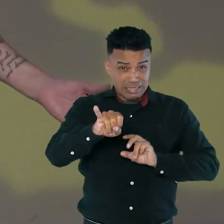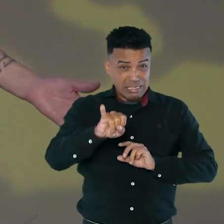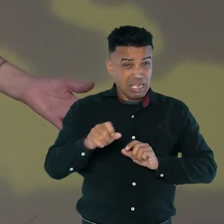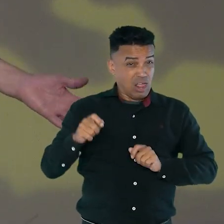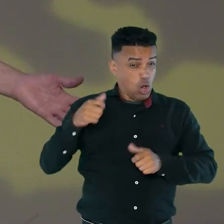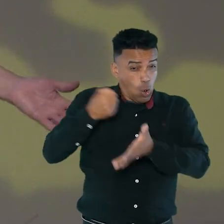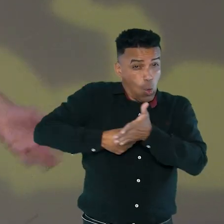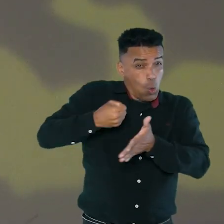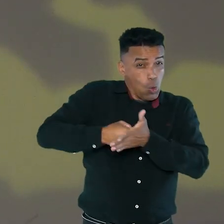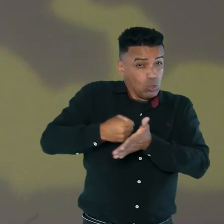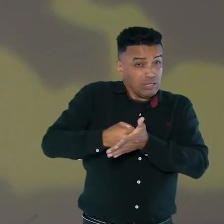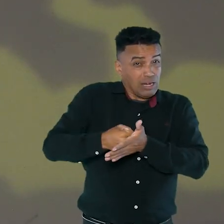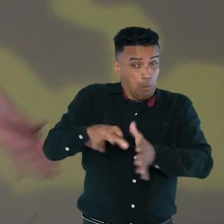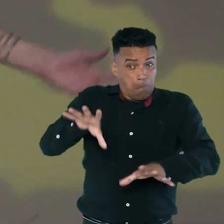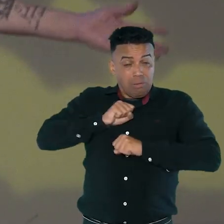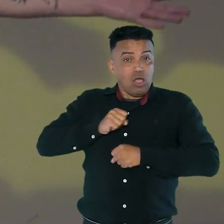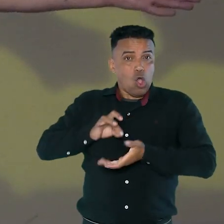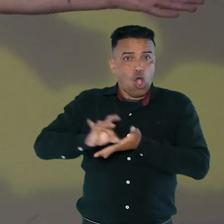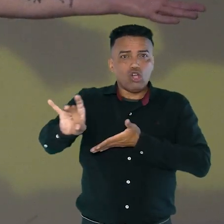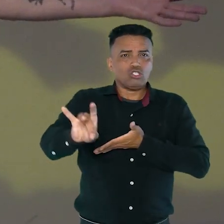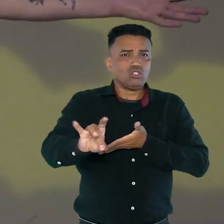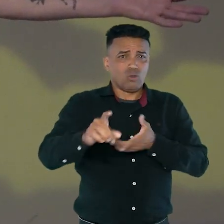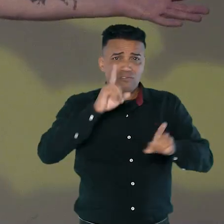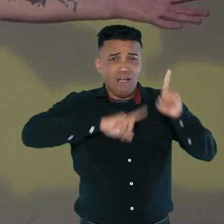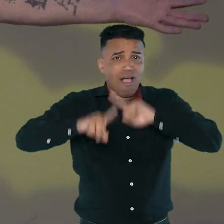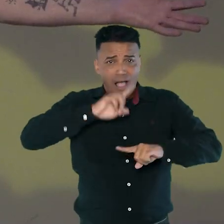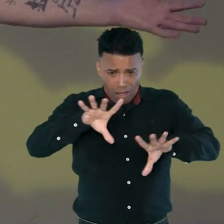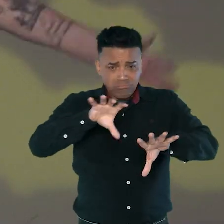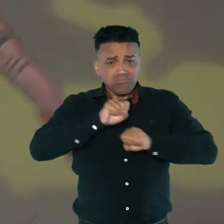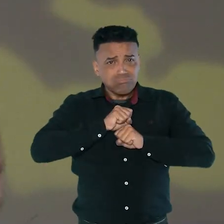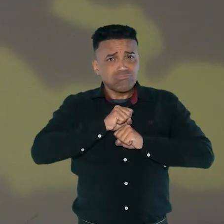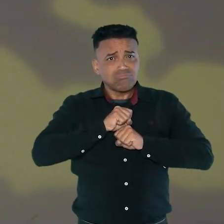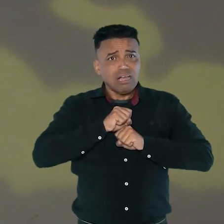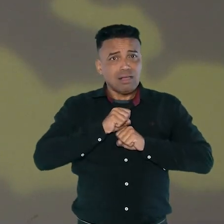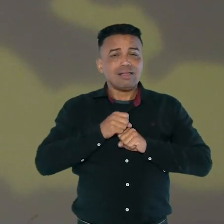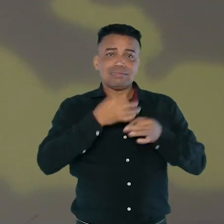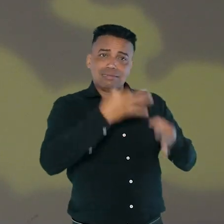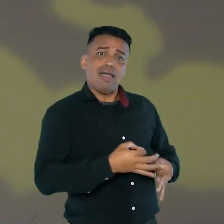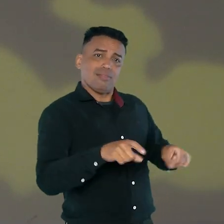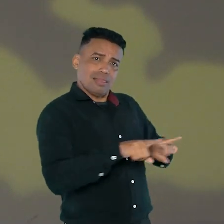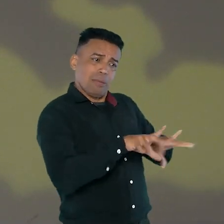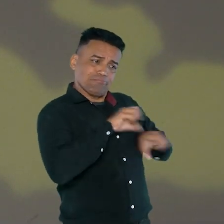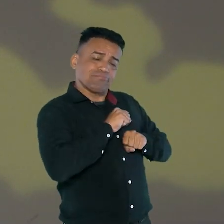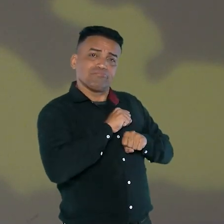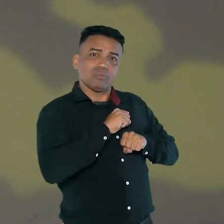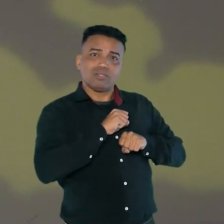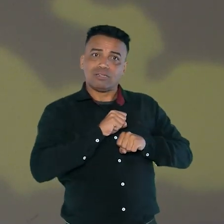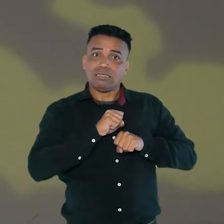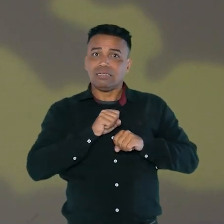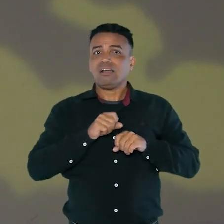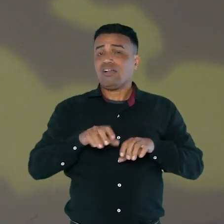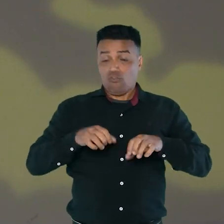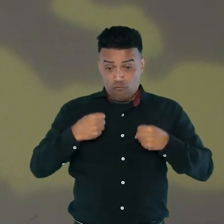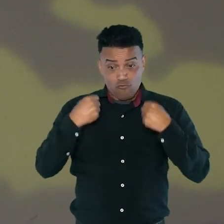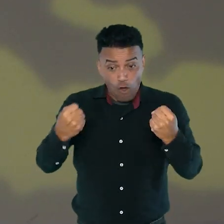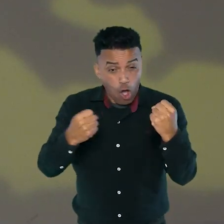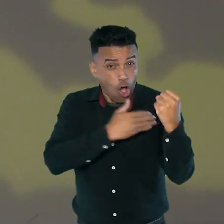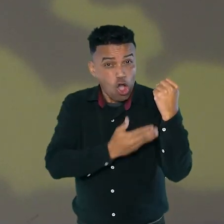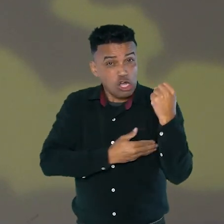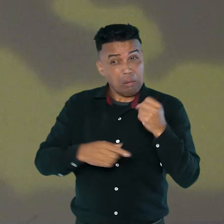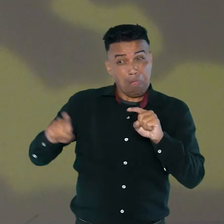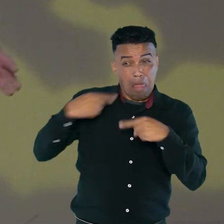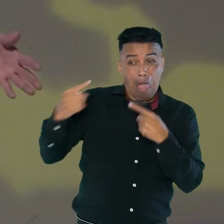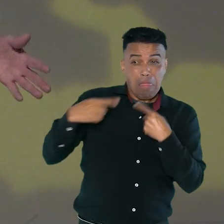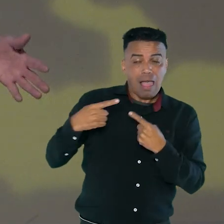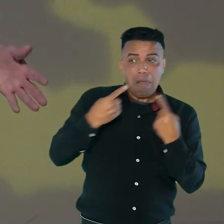causa, não alimente o ódio. Os eu são teus, assuma-os. Os acertos também, divida-os. Ser forte não é apanhar